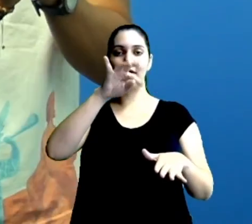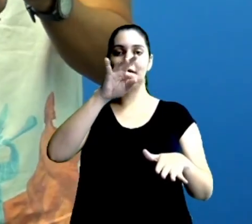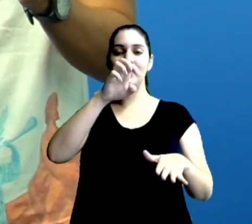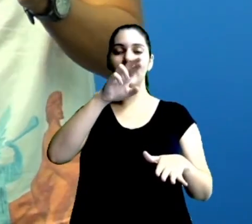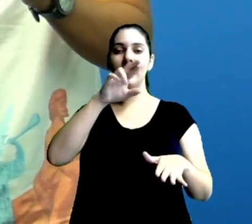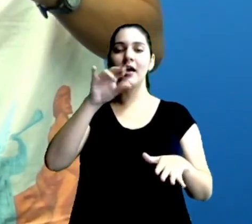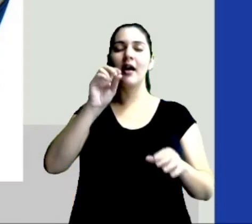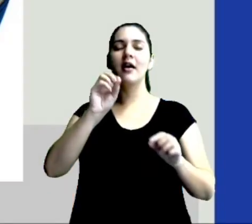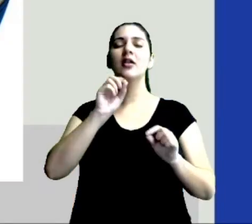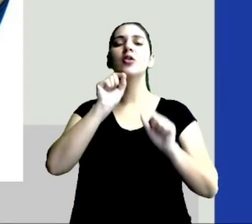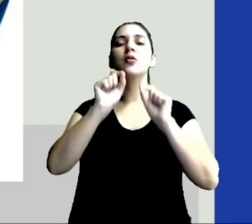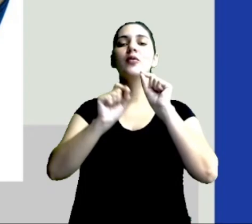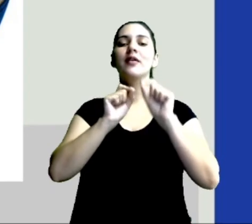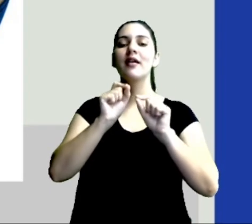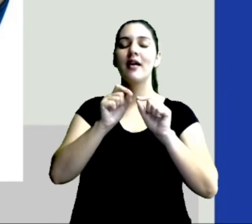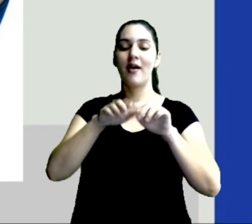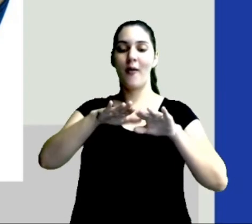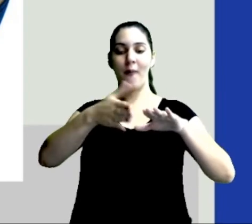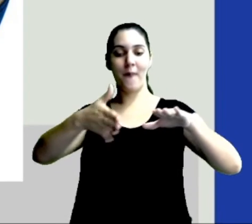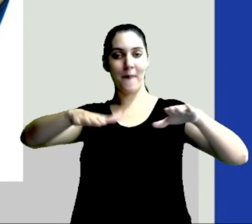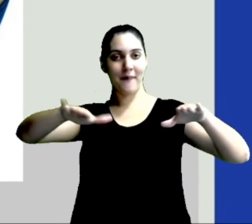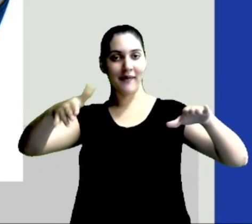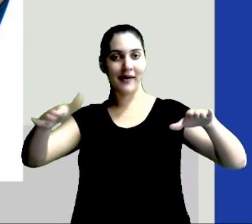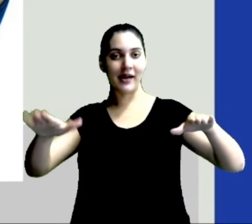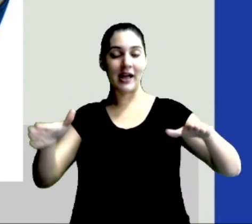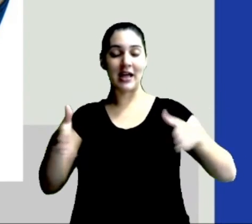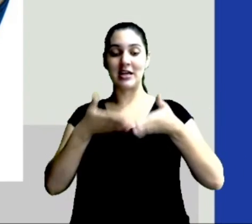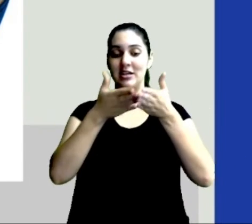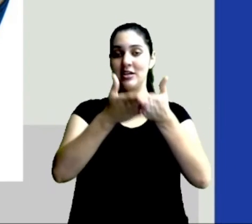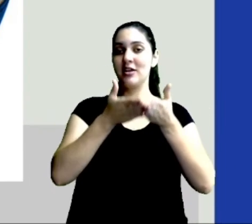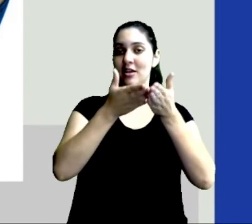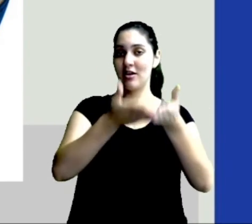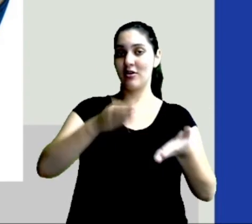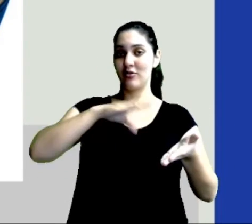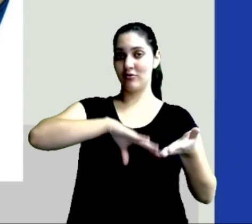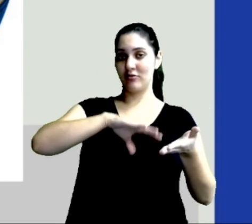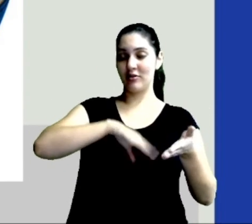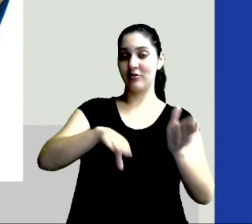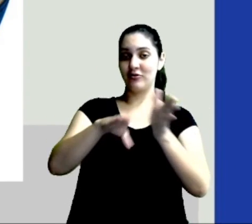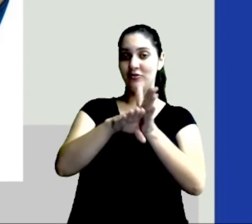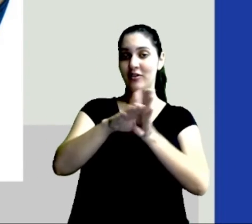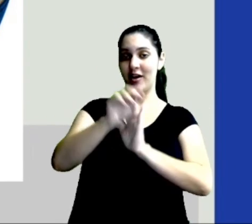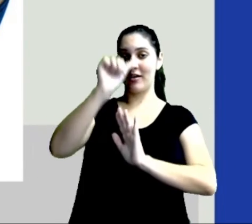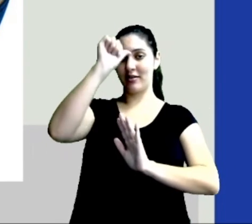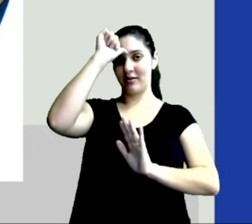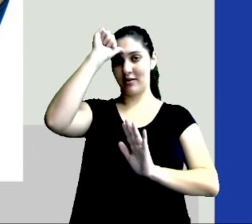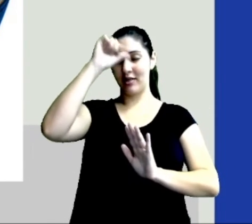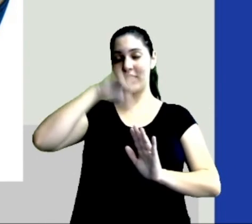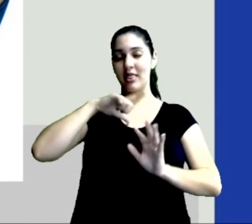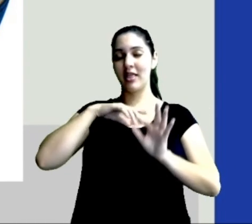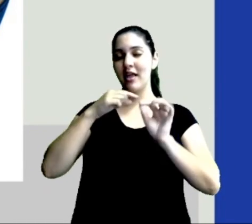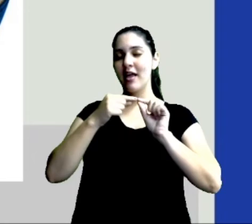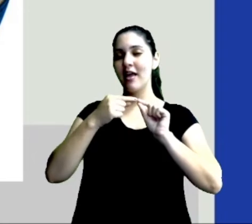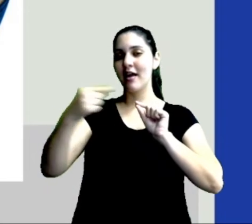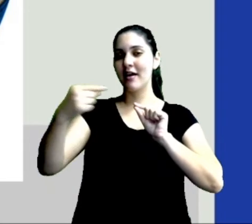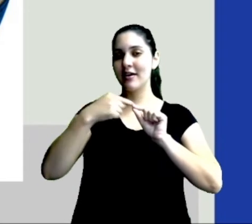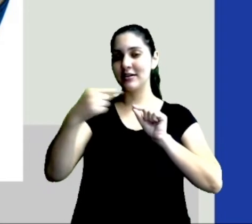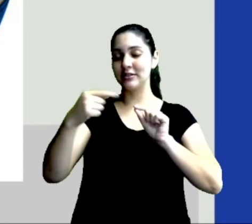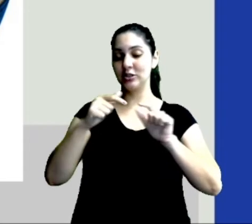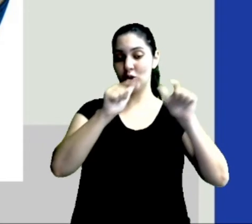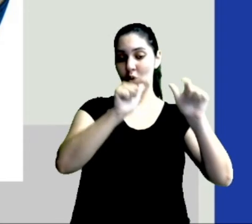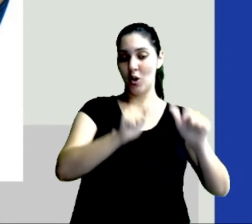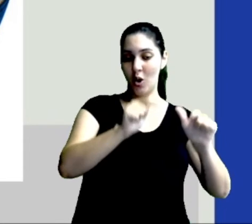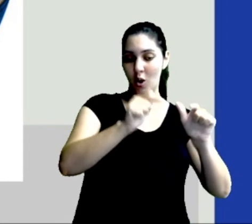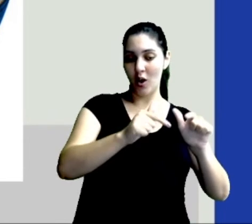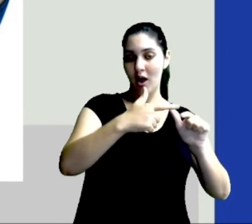que conduzia os europeus a chegarem às Índias. Você vê que tem uma seta aí indicando de onde eles